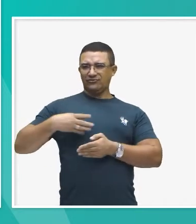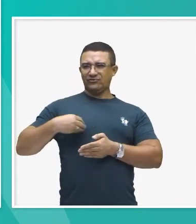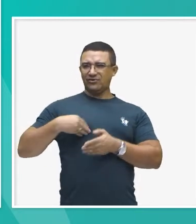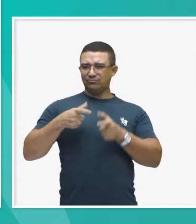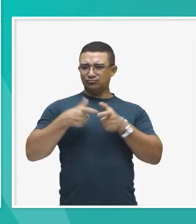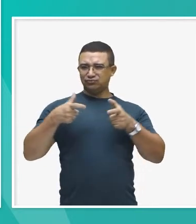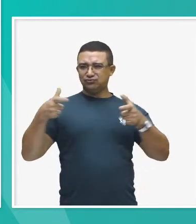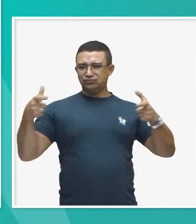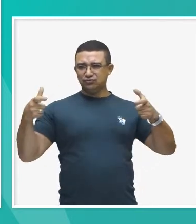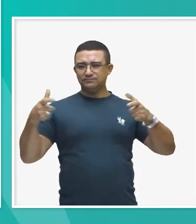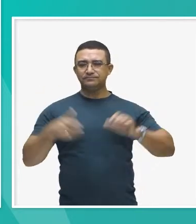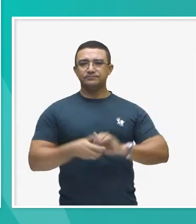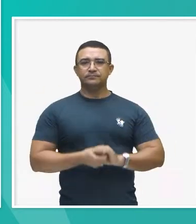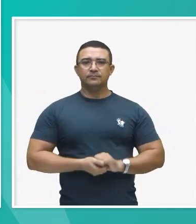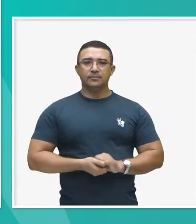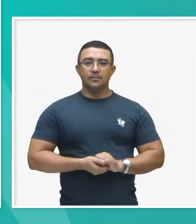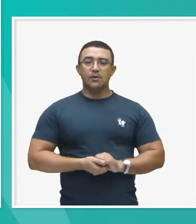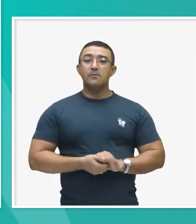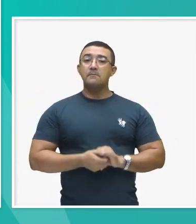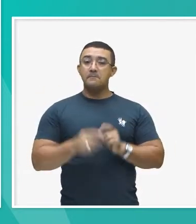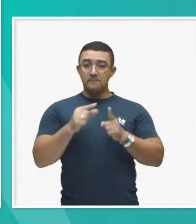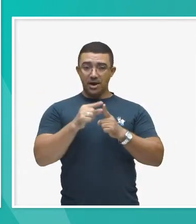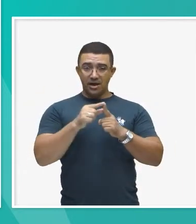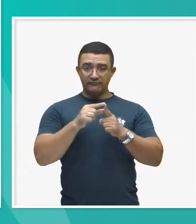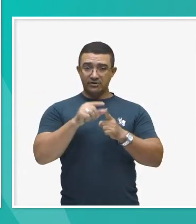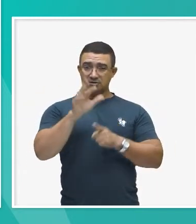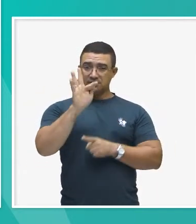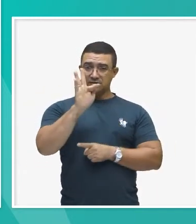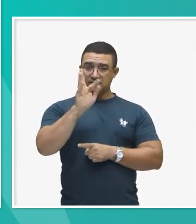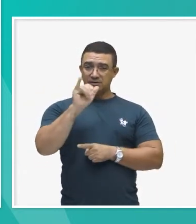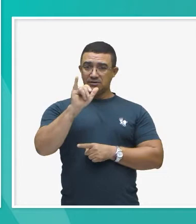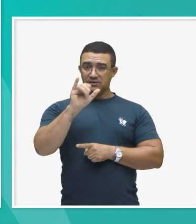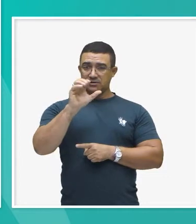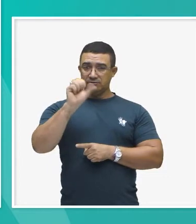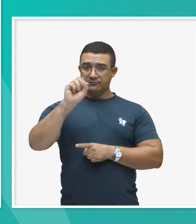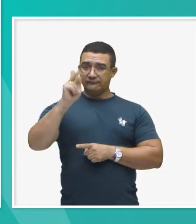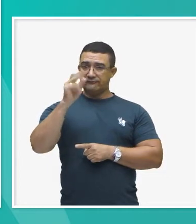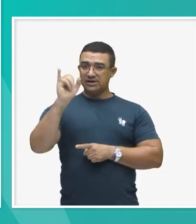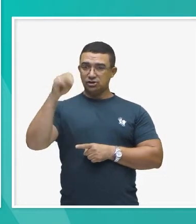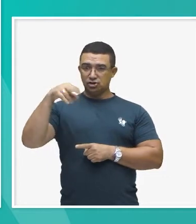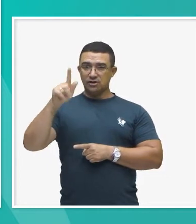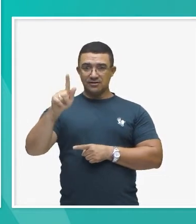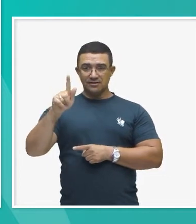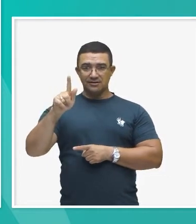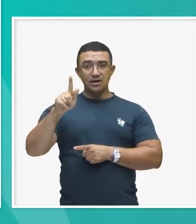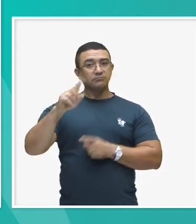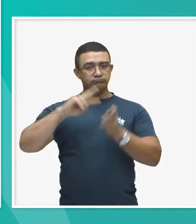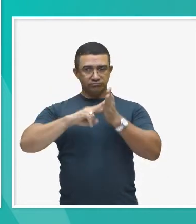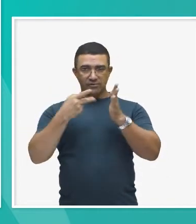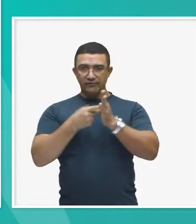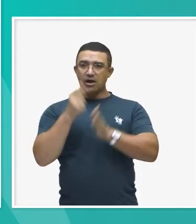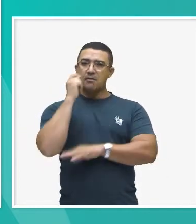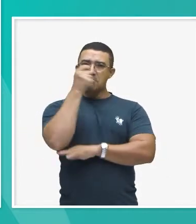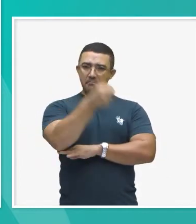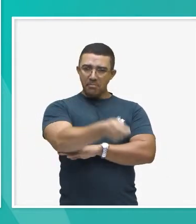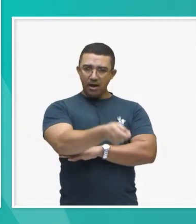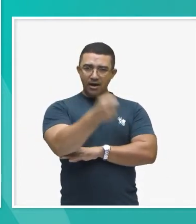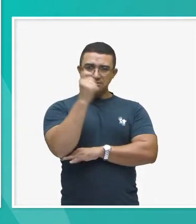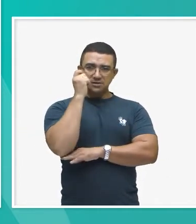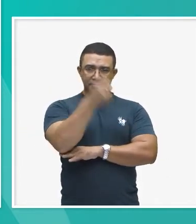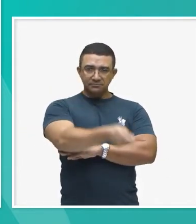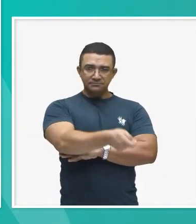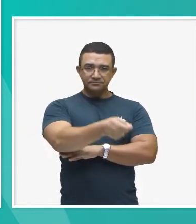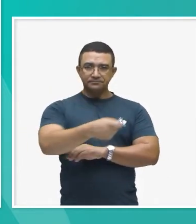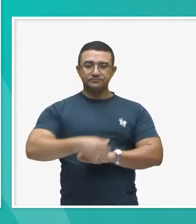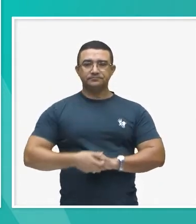essa palavra, essa expressão fishing é muito comum aqui na nossa região, fishing, pesca. Vamos para outra